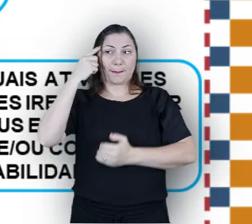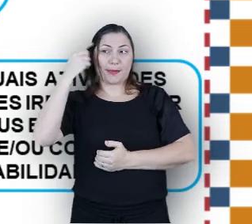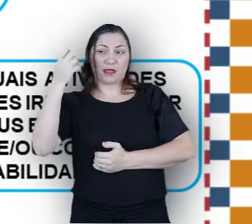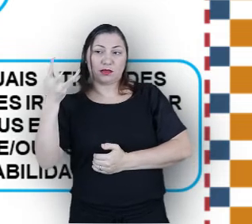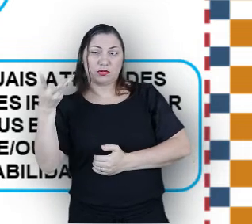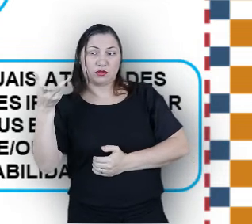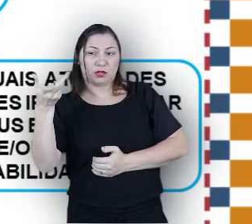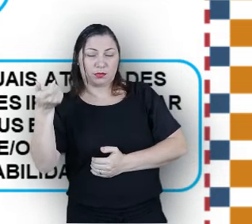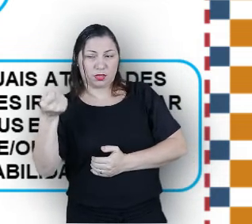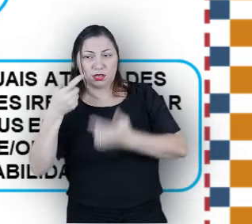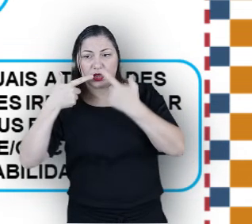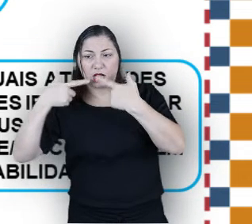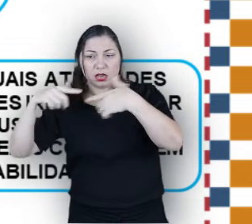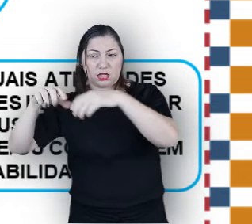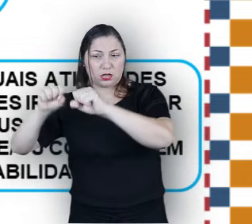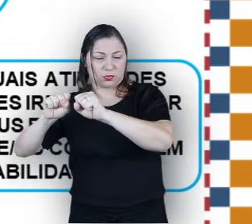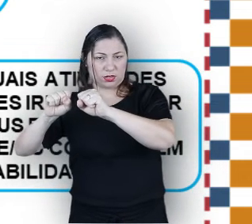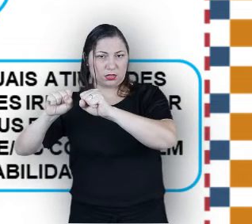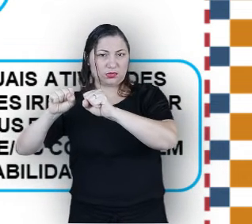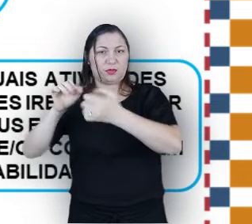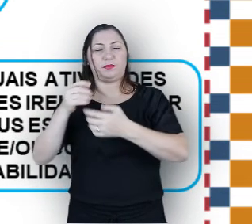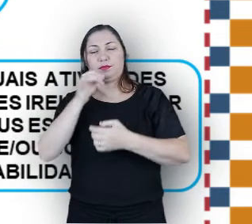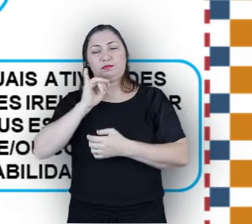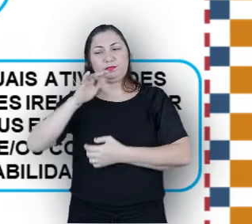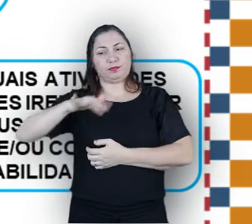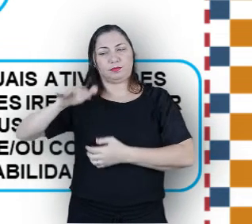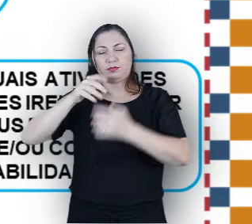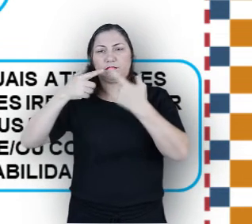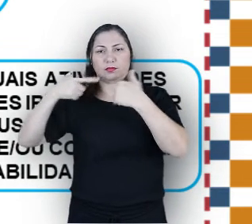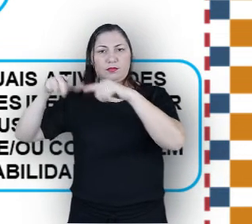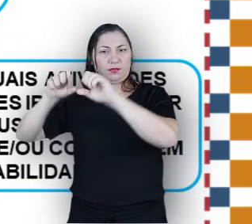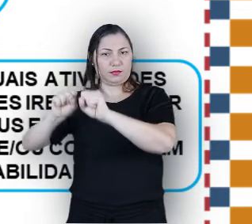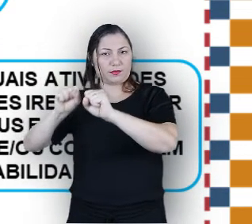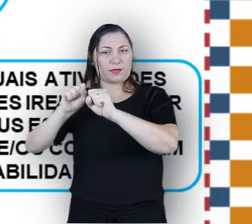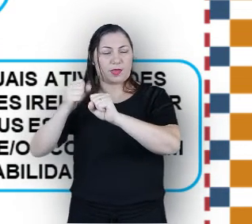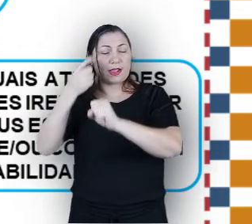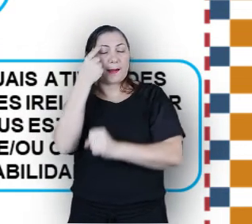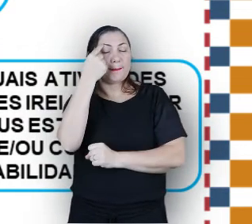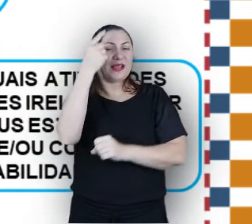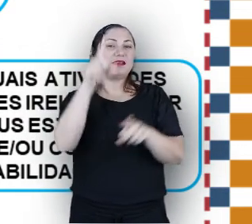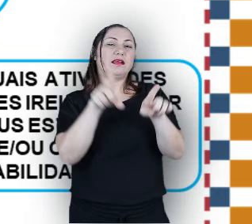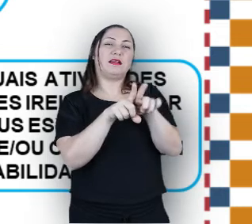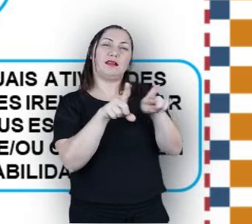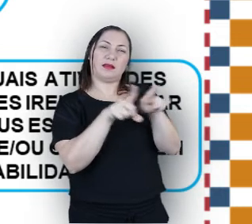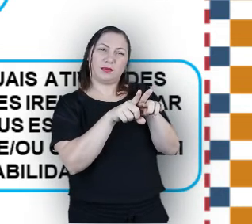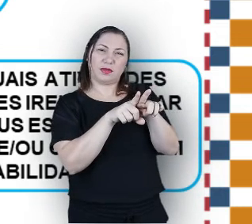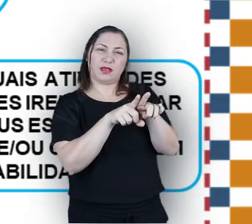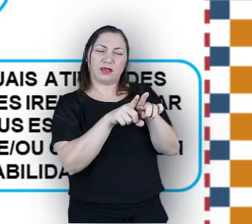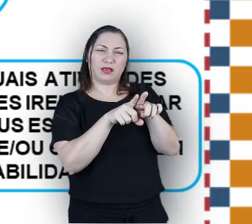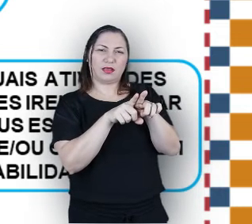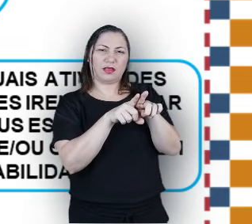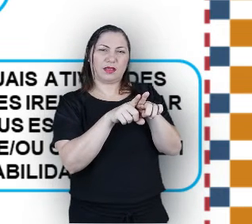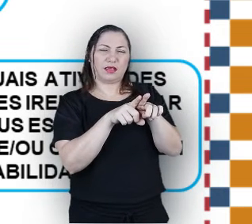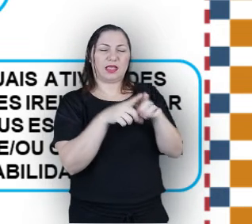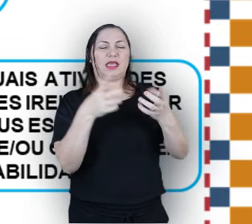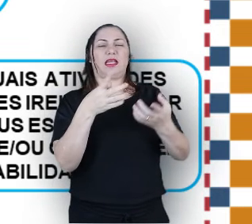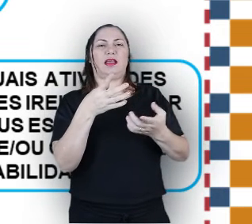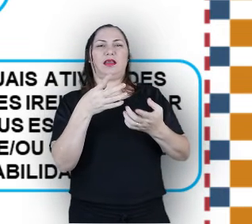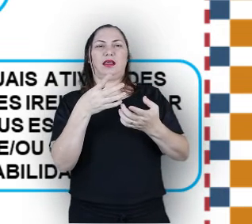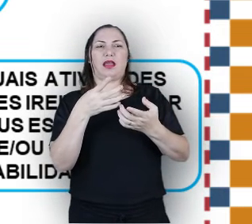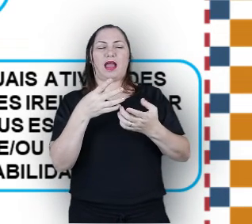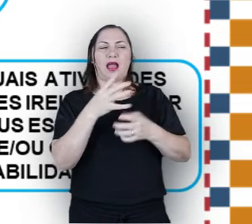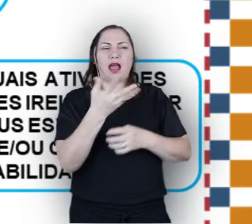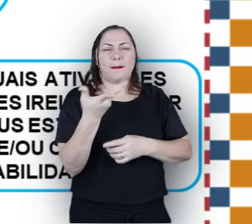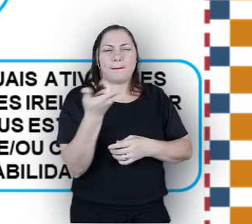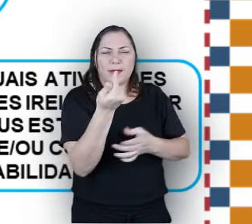inglesa. Penso também nas habilidades que eu consigo atingir dentro da área de humanas, dentro da área de ciências